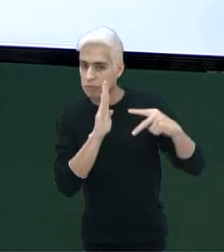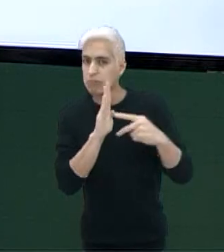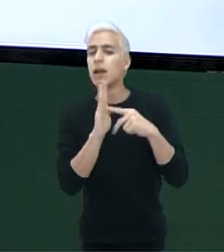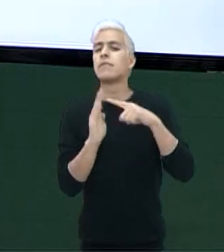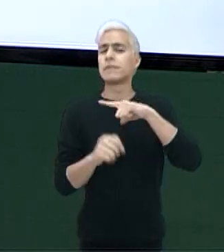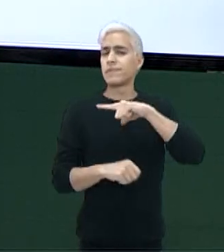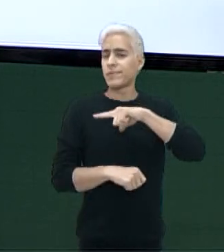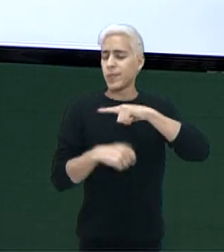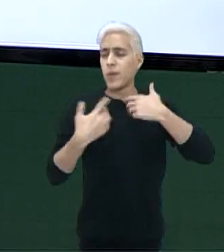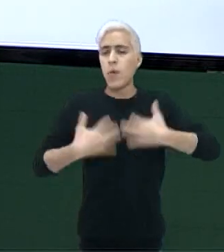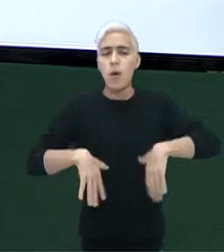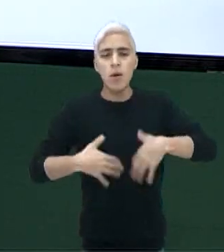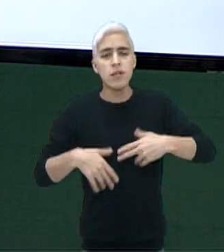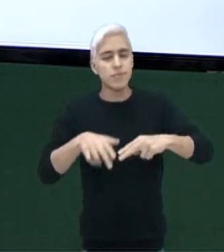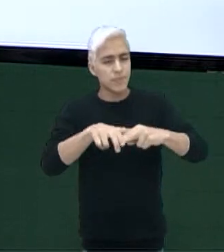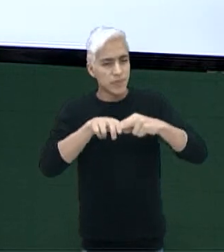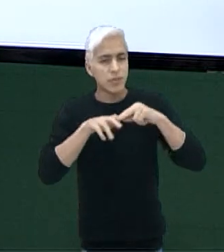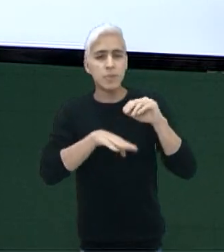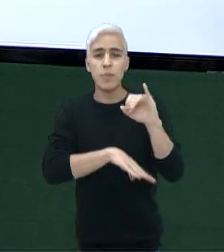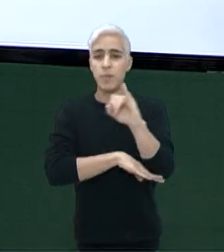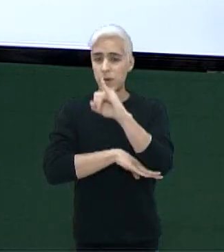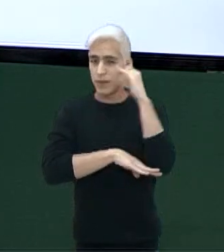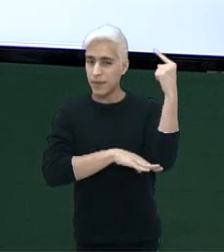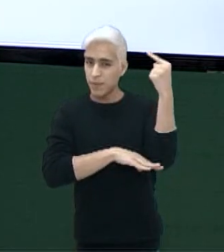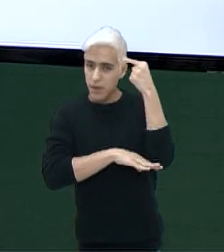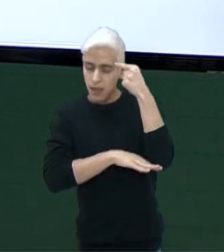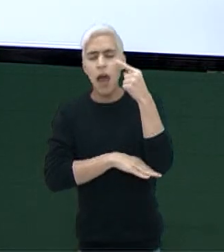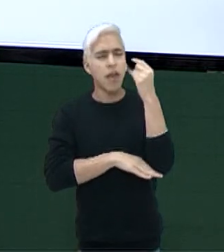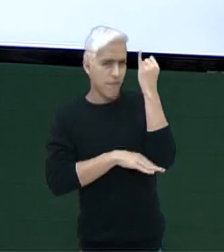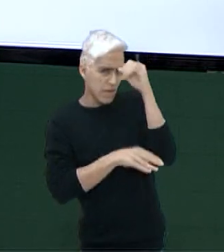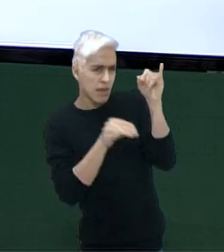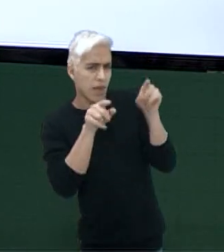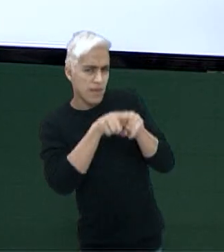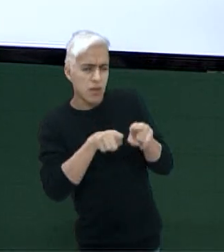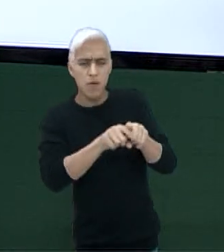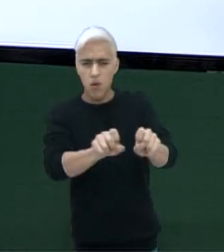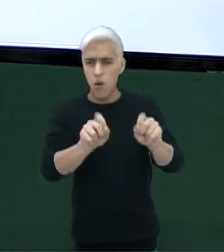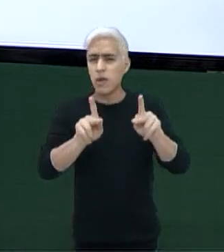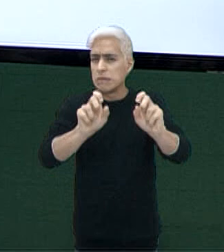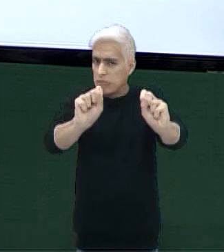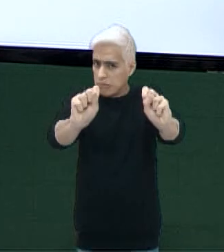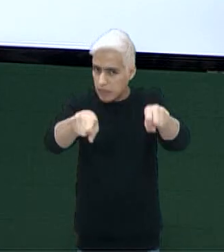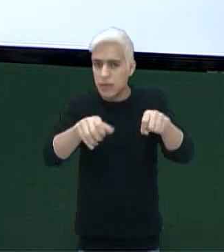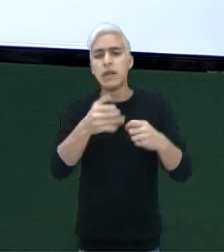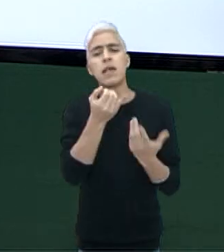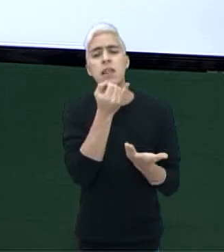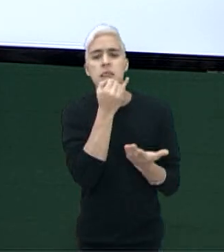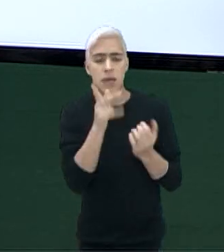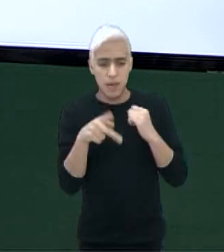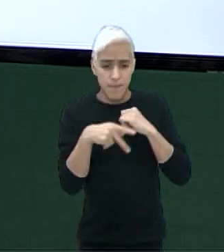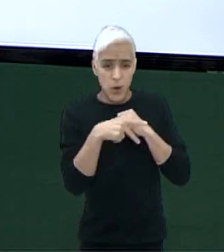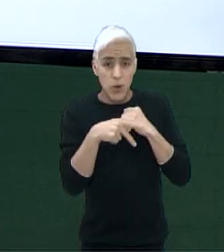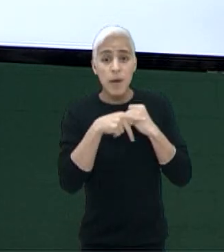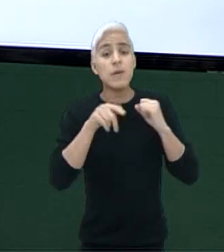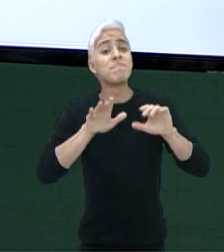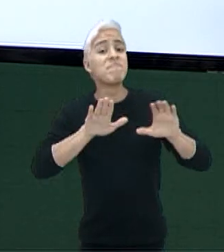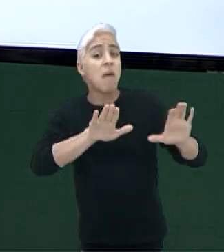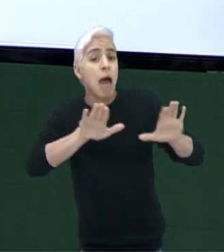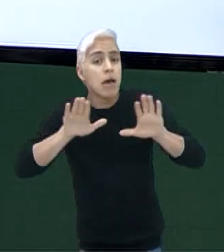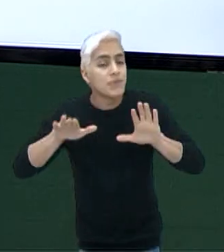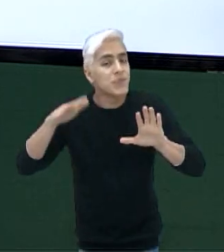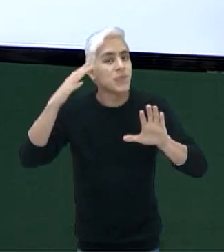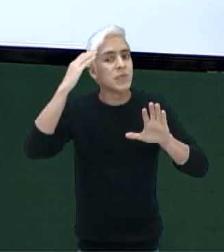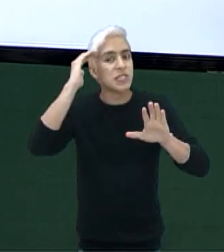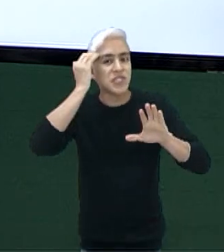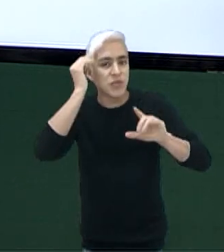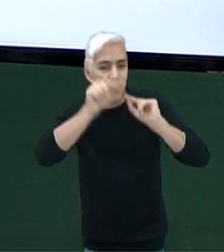coisa. Né? Então, é importante a gente pensar. Evita a repetição, sim, nós temos, por exemplo, o exemplo do pronome, mas entendemos